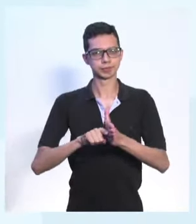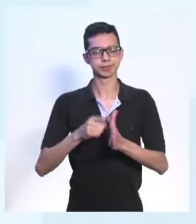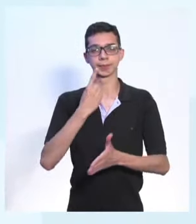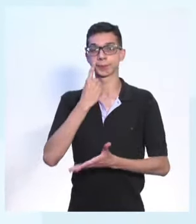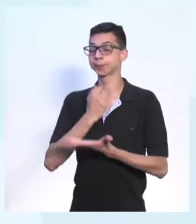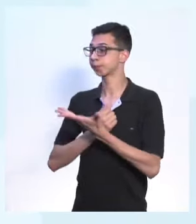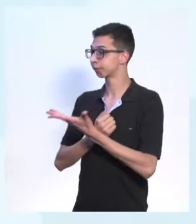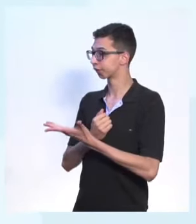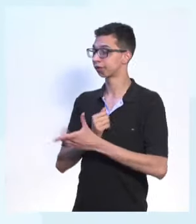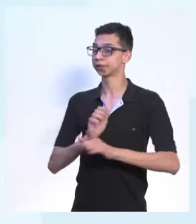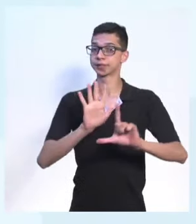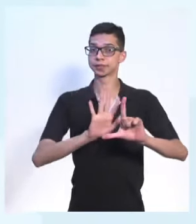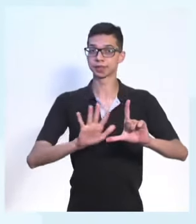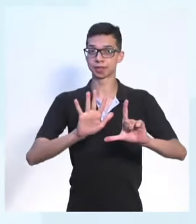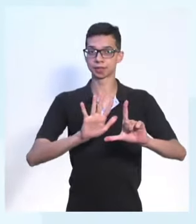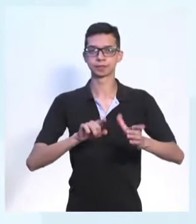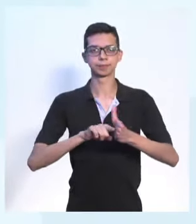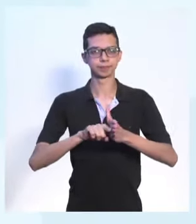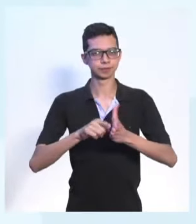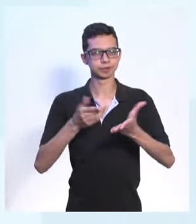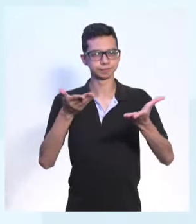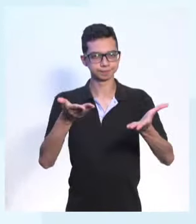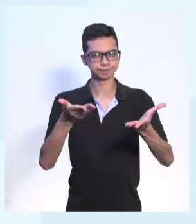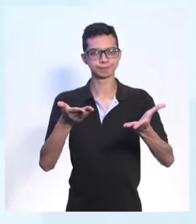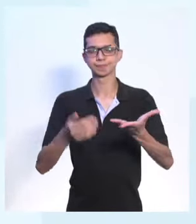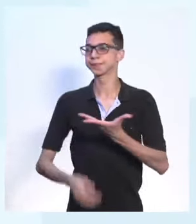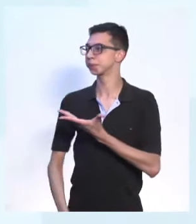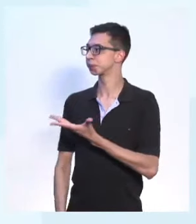lá na tela, a pesquisa está ali para vocês.